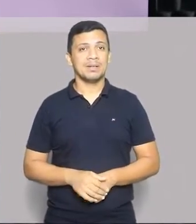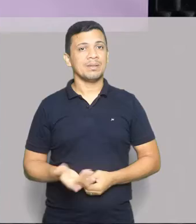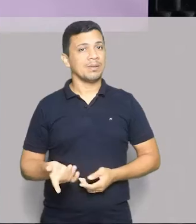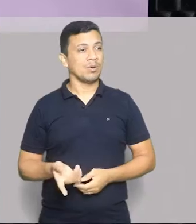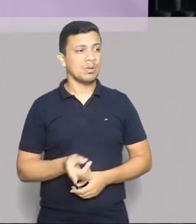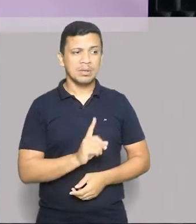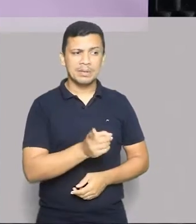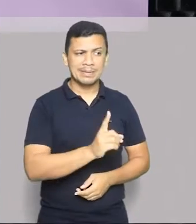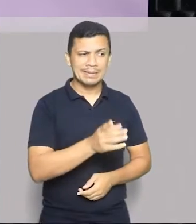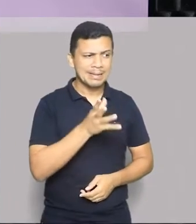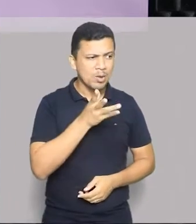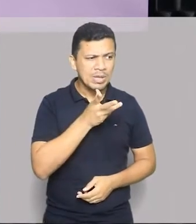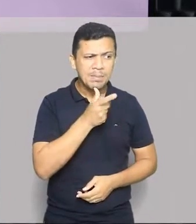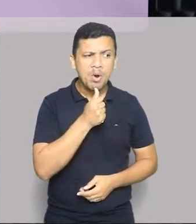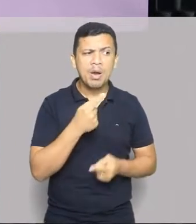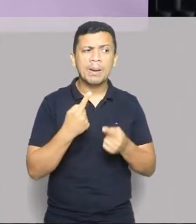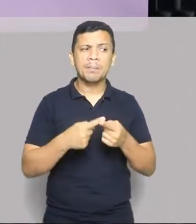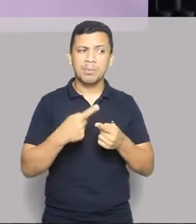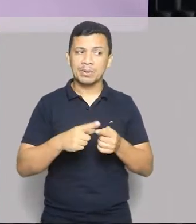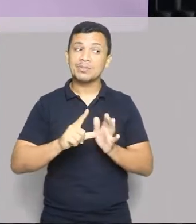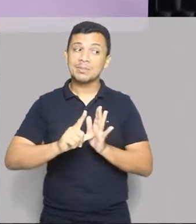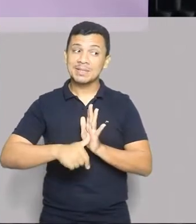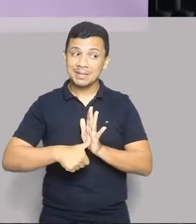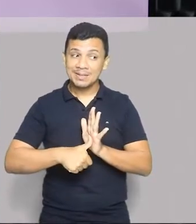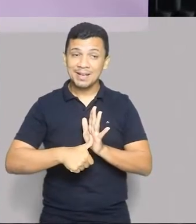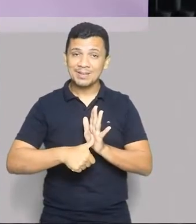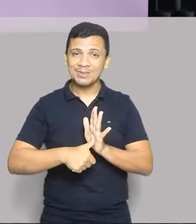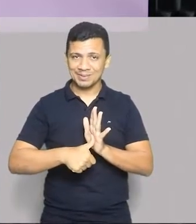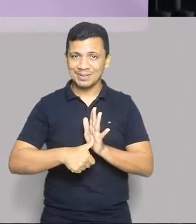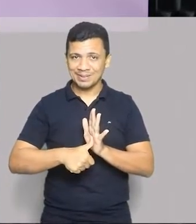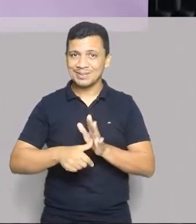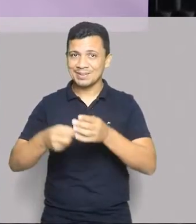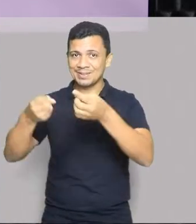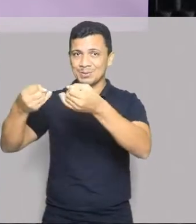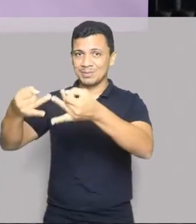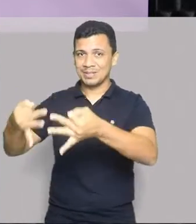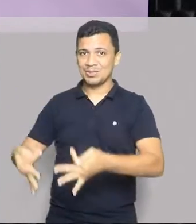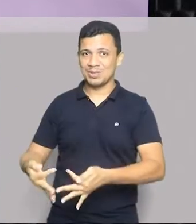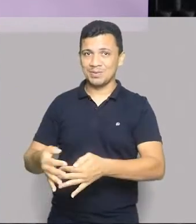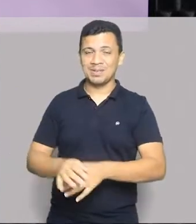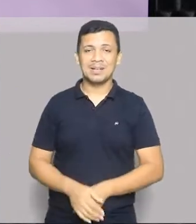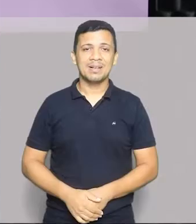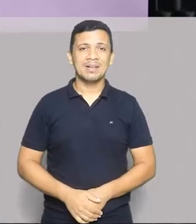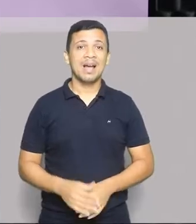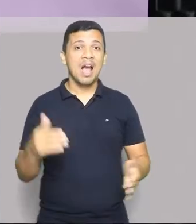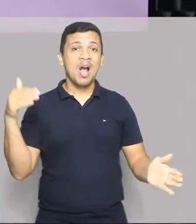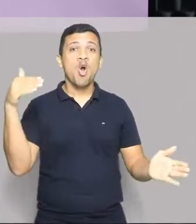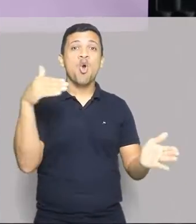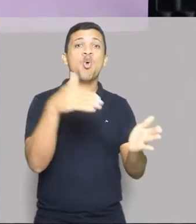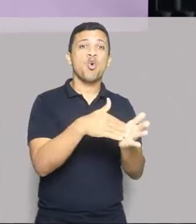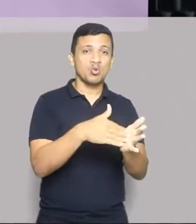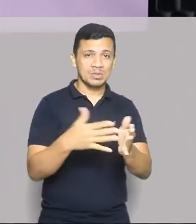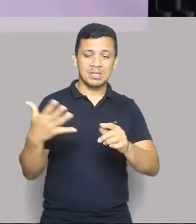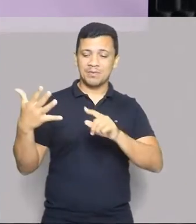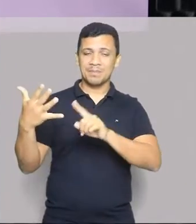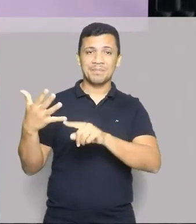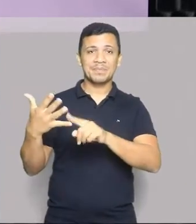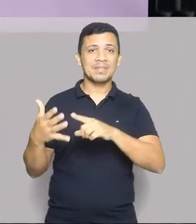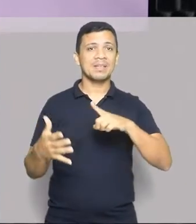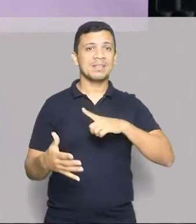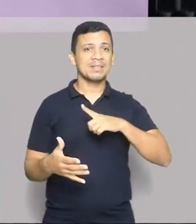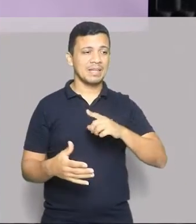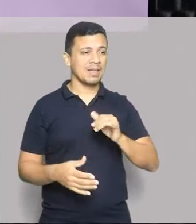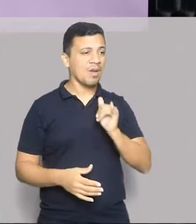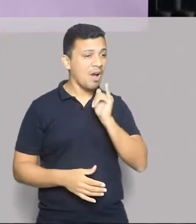demore, porque estamos atrasados. Nas conclusivas, você tem uma afirmação, certo? Olha só,